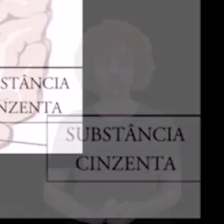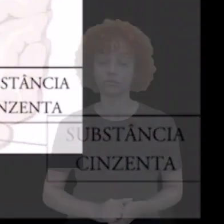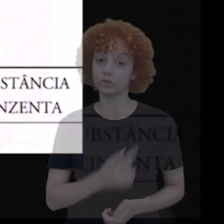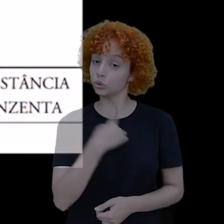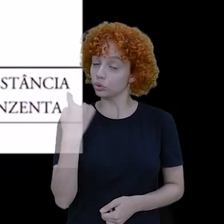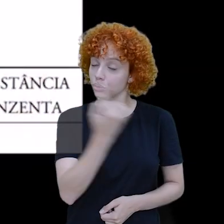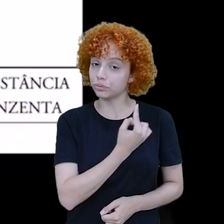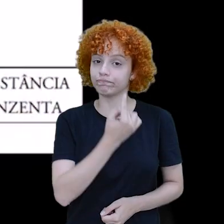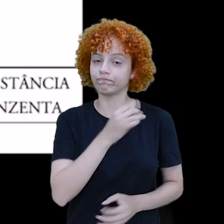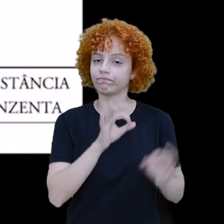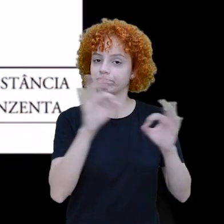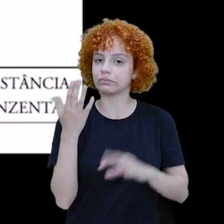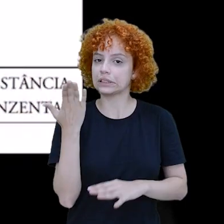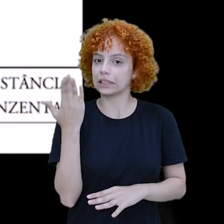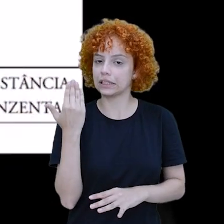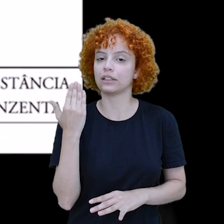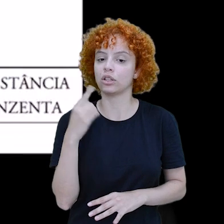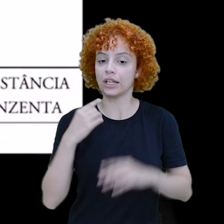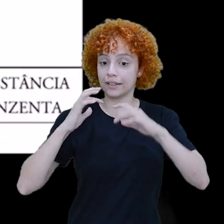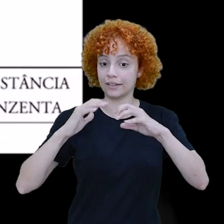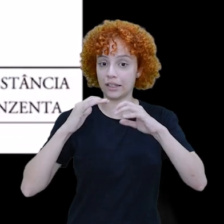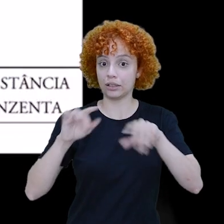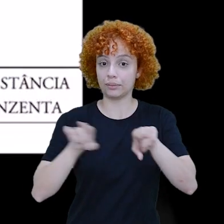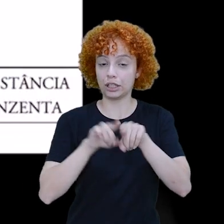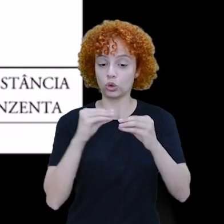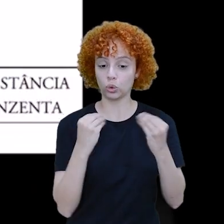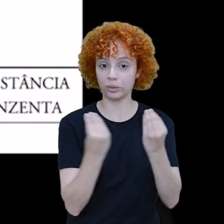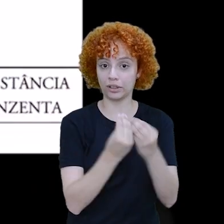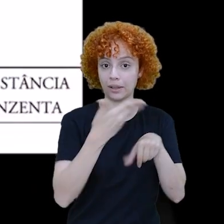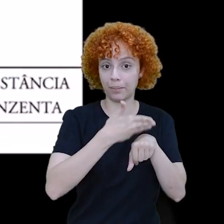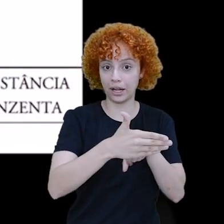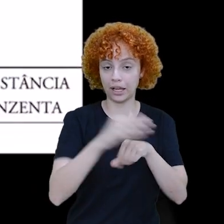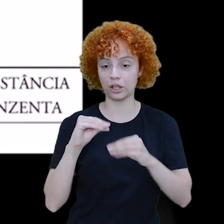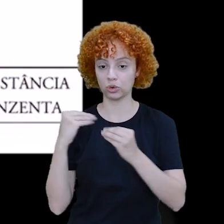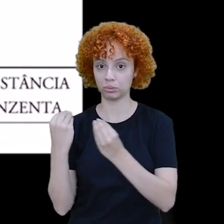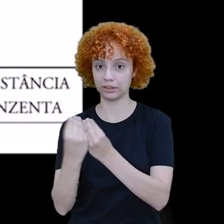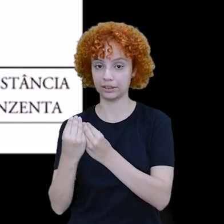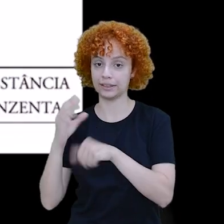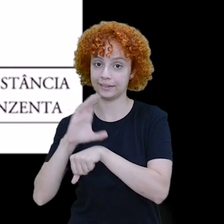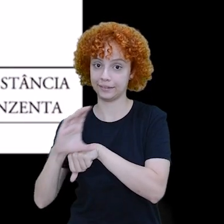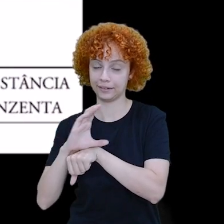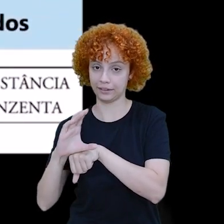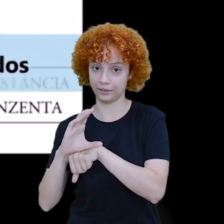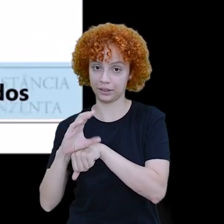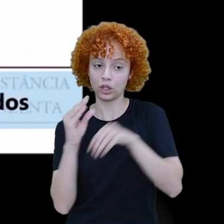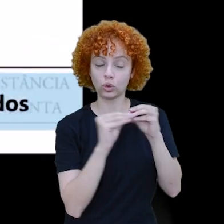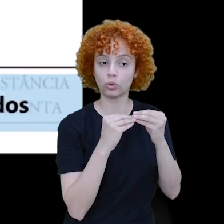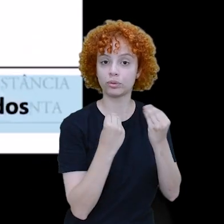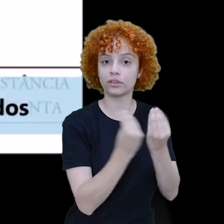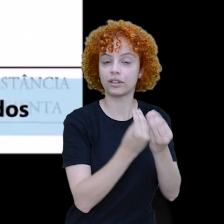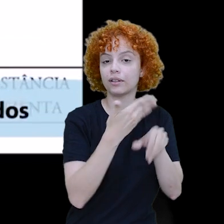Também já vimos anteriormente que o cérebro é composto por substância branca e substância cinzenta. A